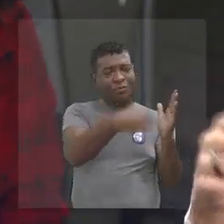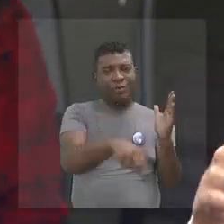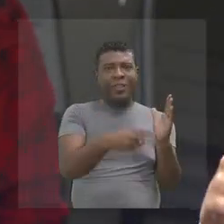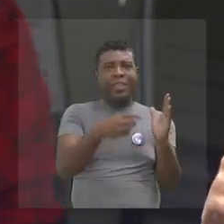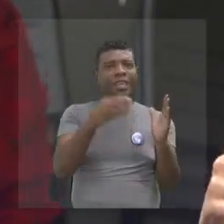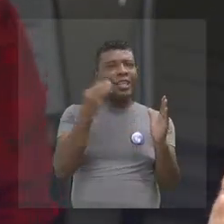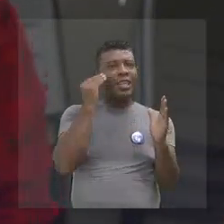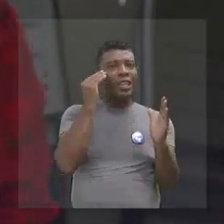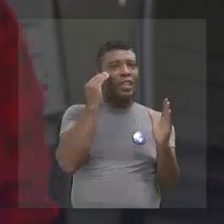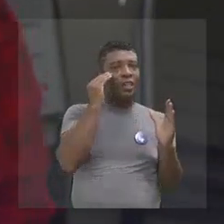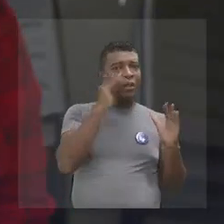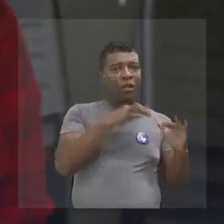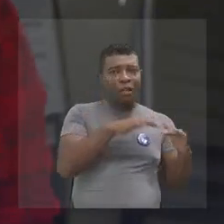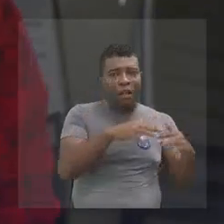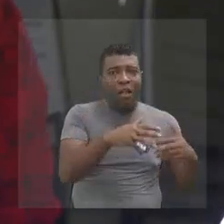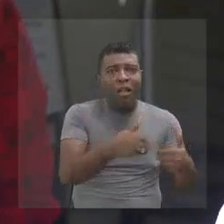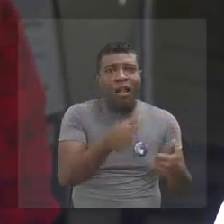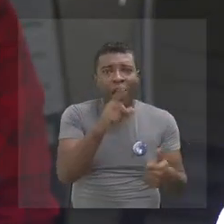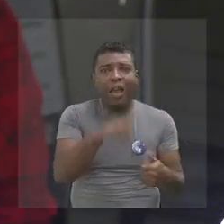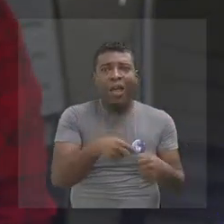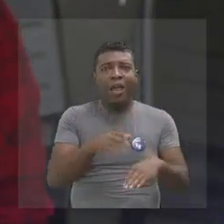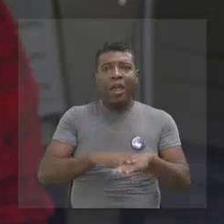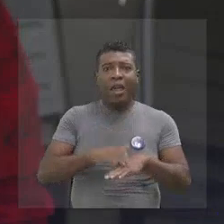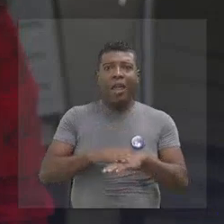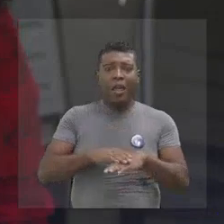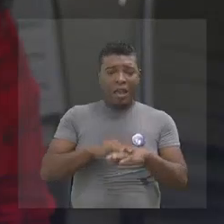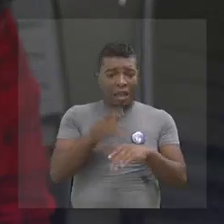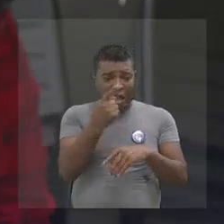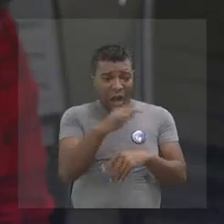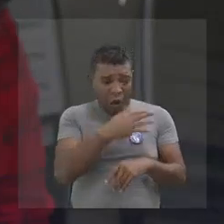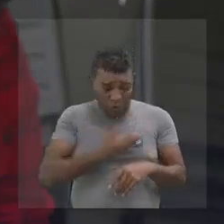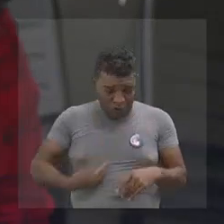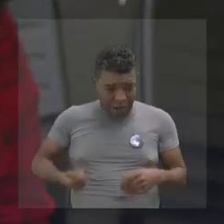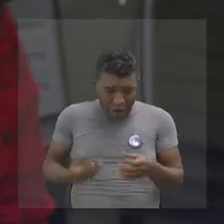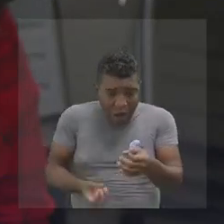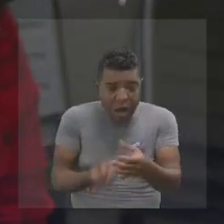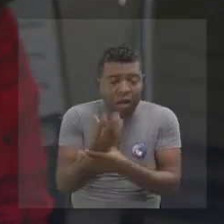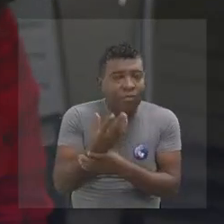uma invenção desse governo é preciso admitir isso agora